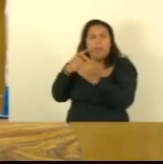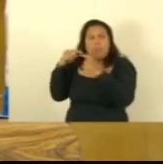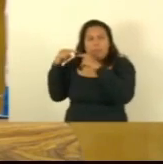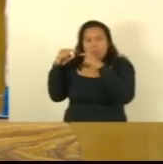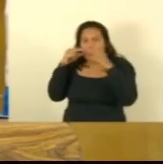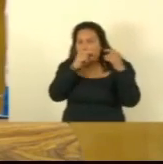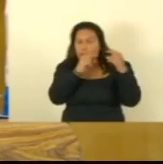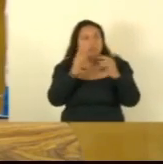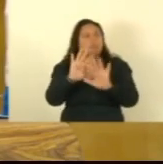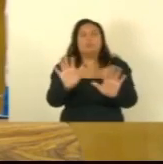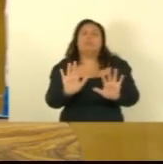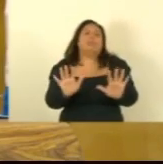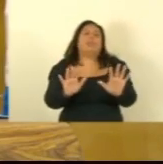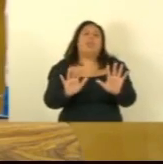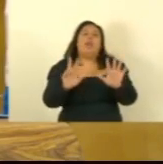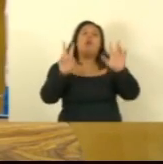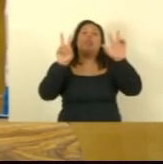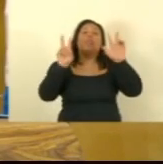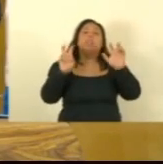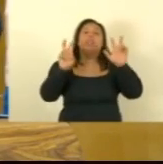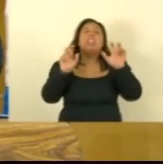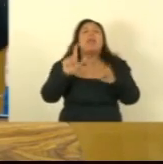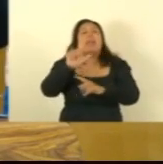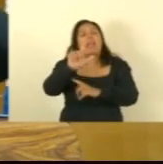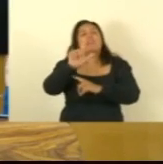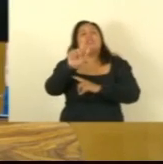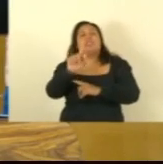Uma palestra sobre